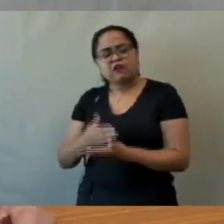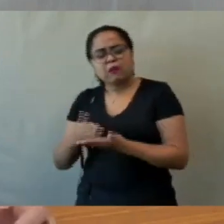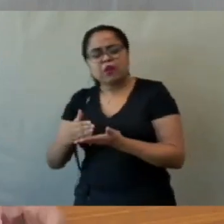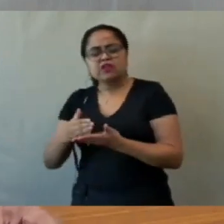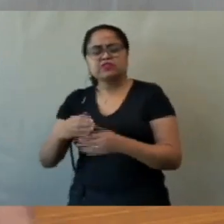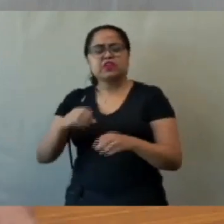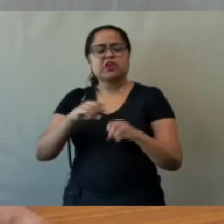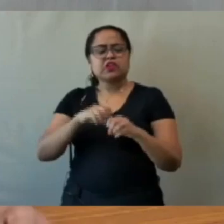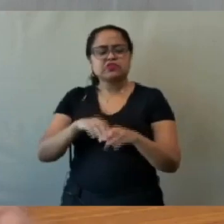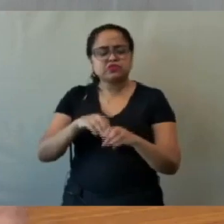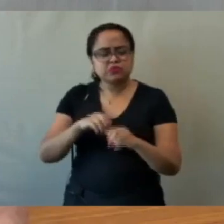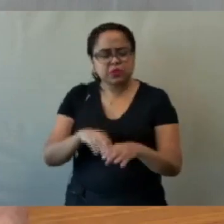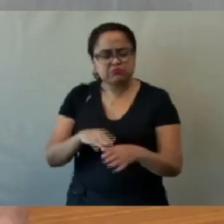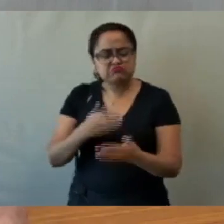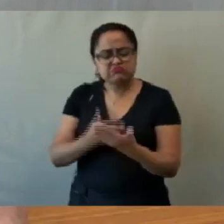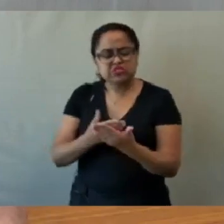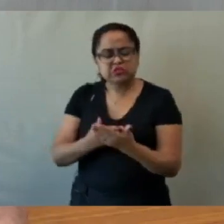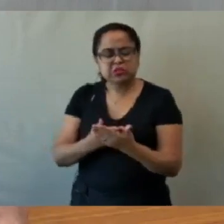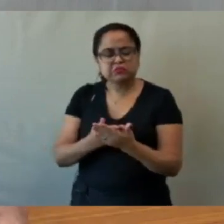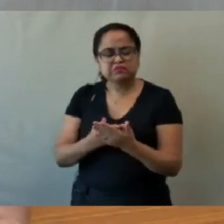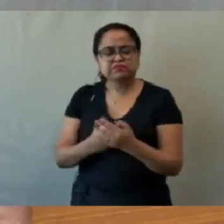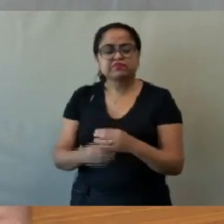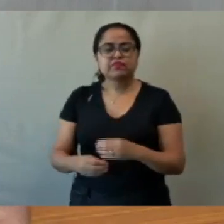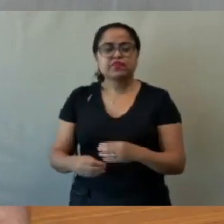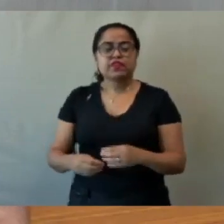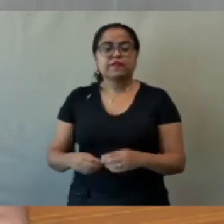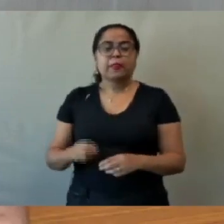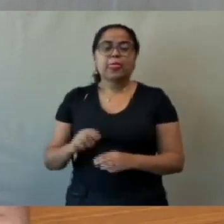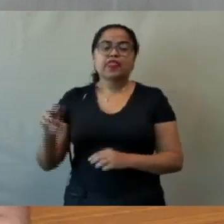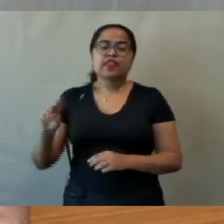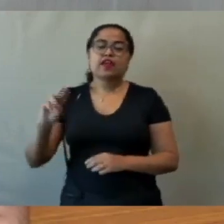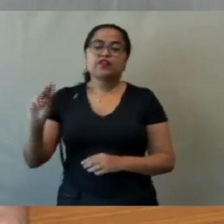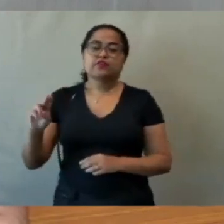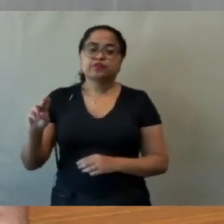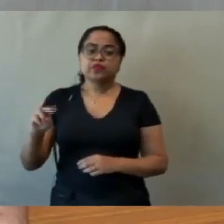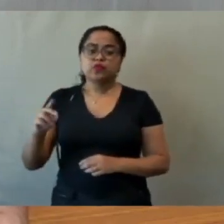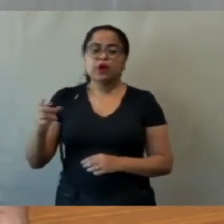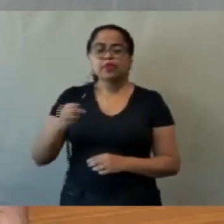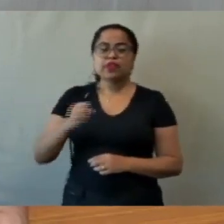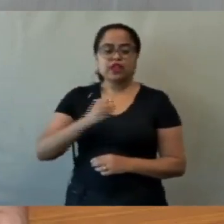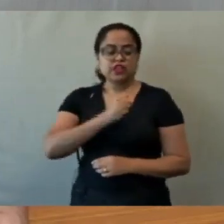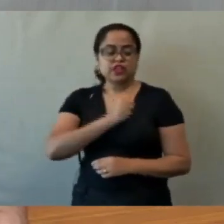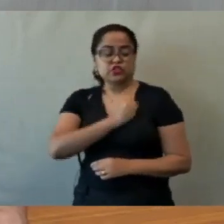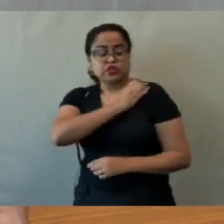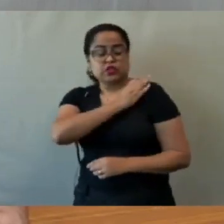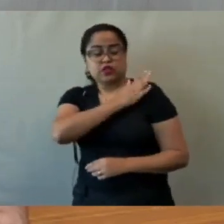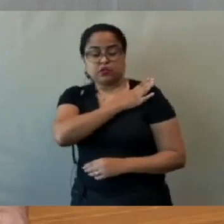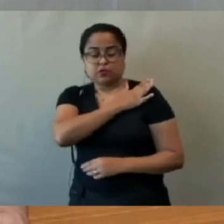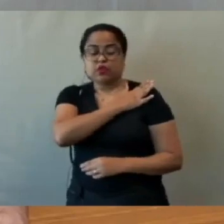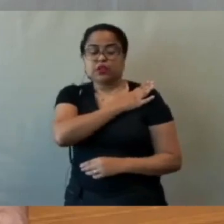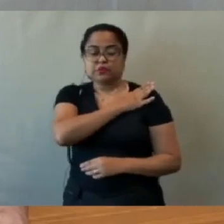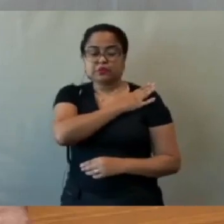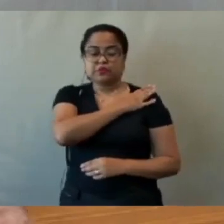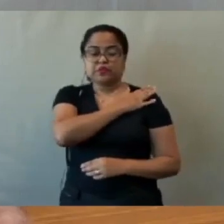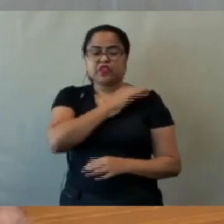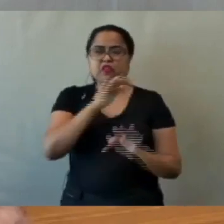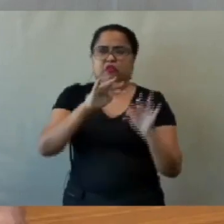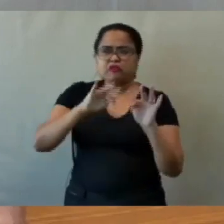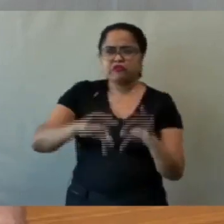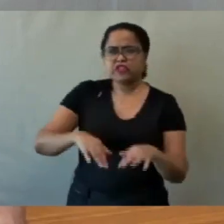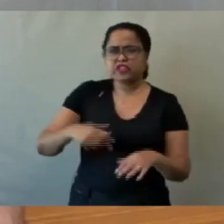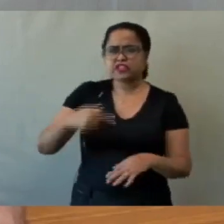frequentei essa fazenda, na época da ditadura, que era final de 79, início